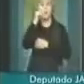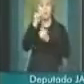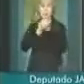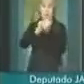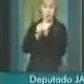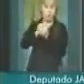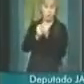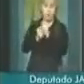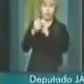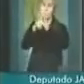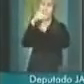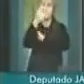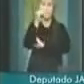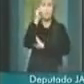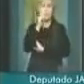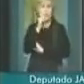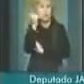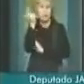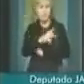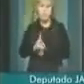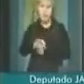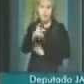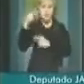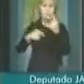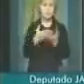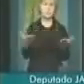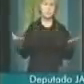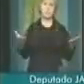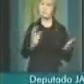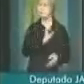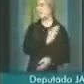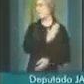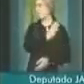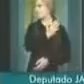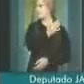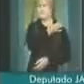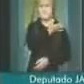boca da outra menina. Dá para continuar discutindo esse assunto? Dá nojo!